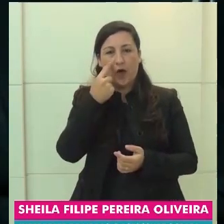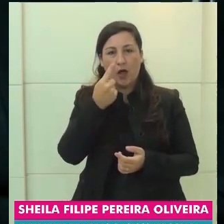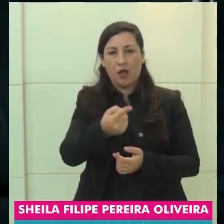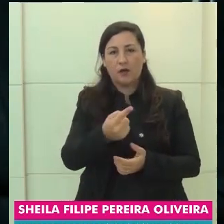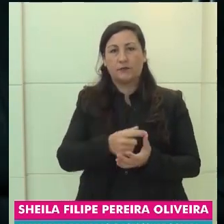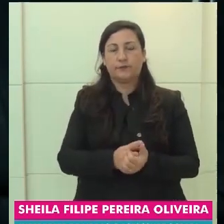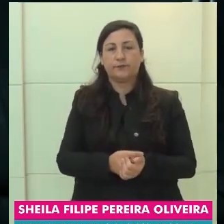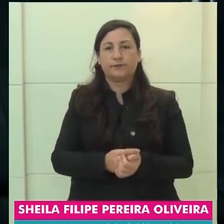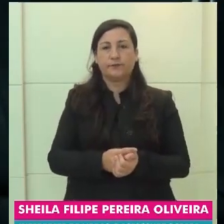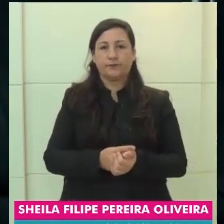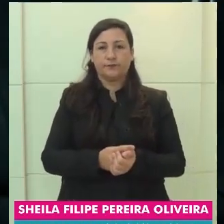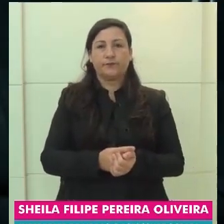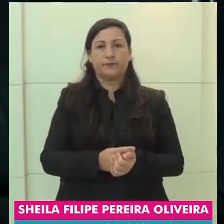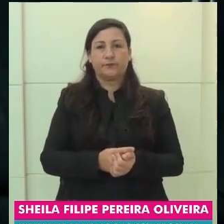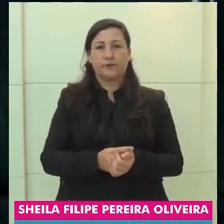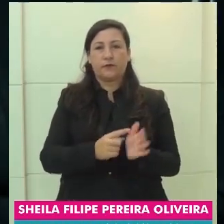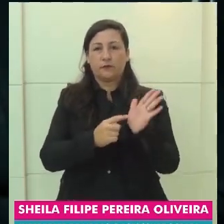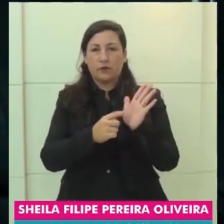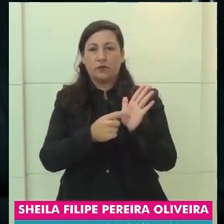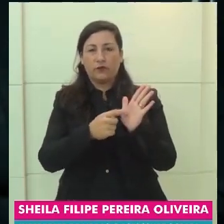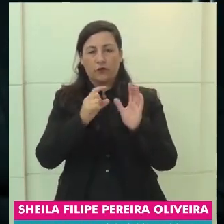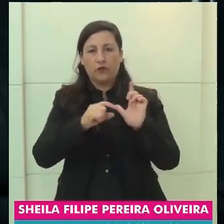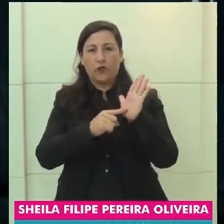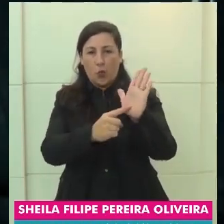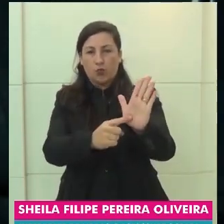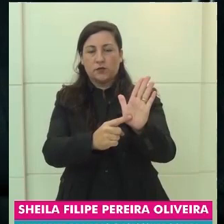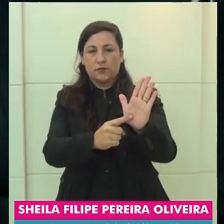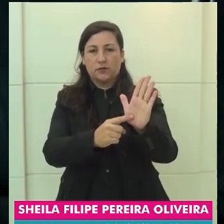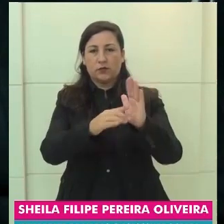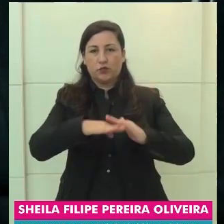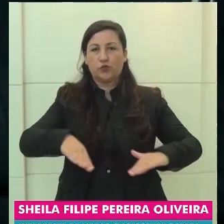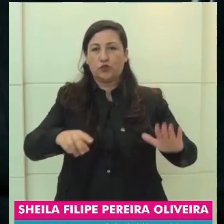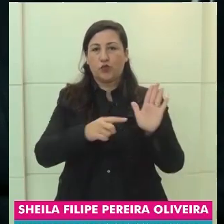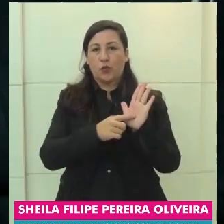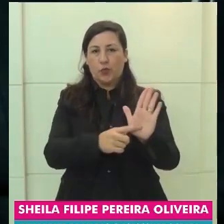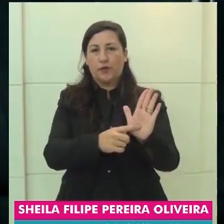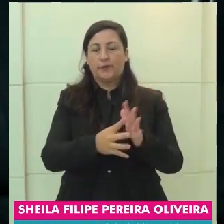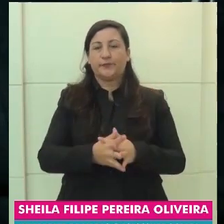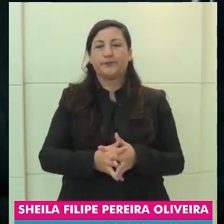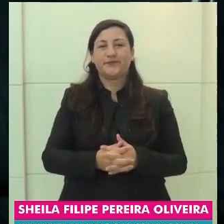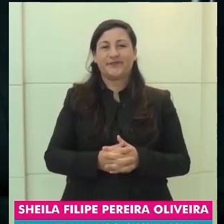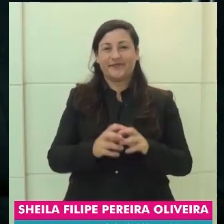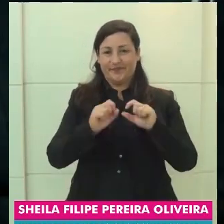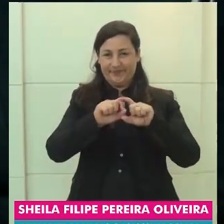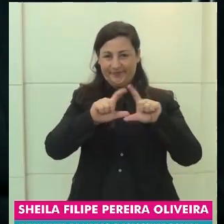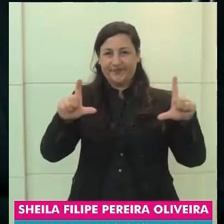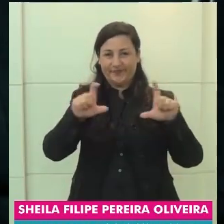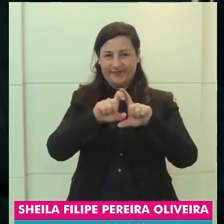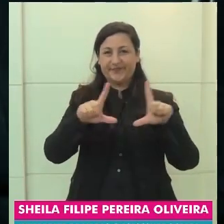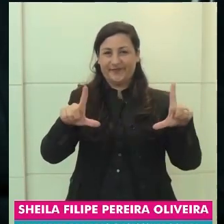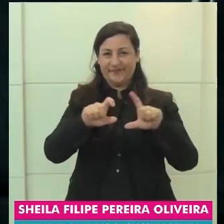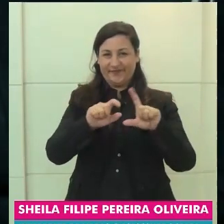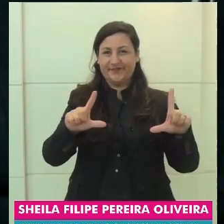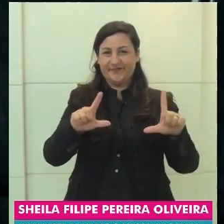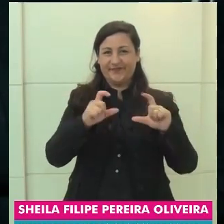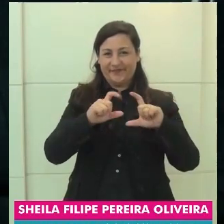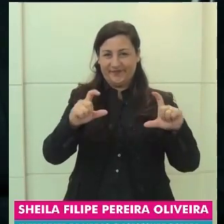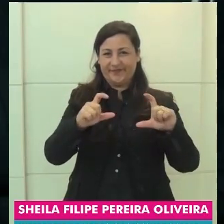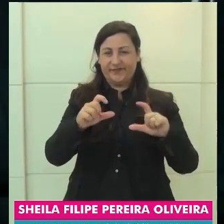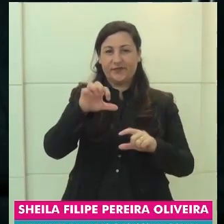Aqui? Isso aí. Ah, esse aqui. Tá. Tá, peraí que eu vou pedir para o Kevin colocar ali na tela para nós.